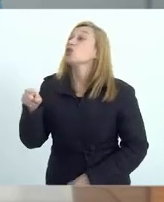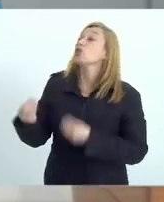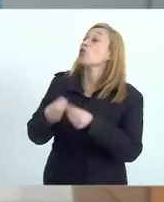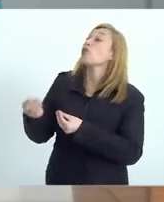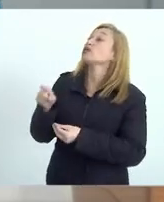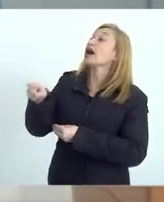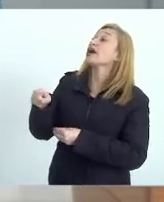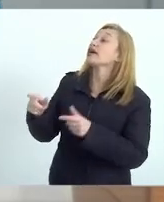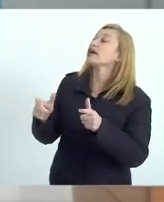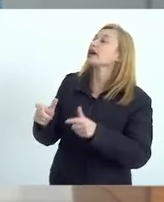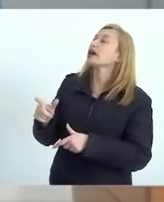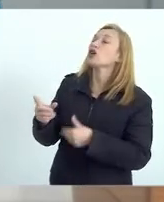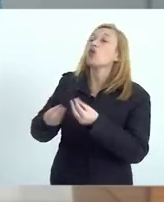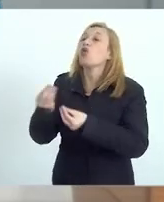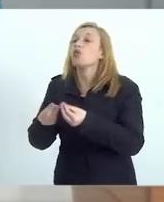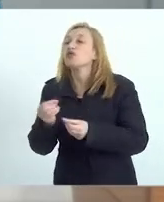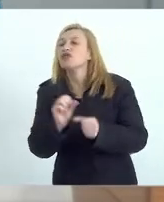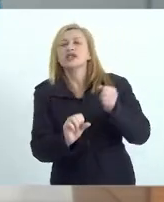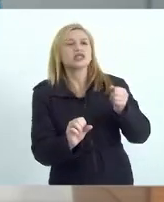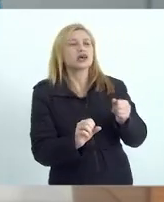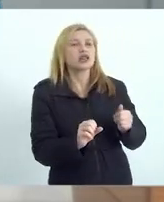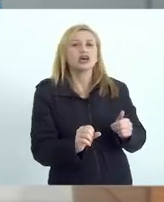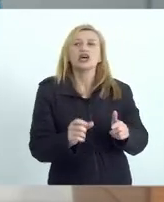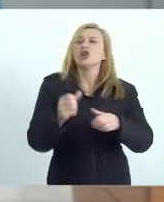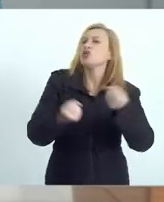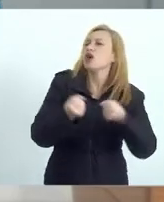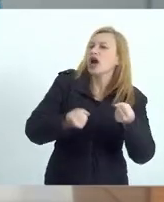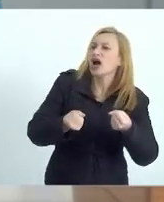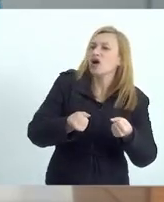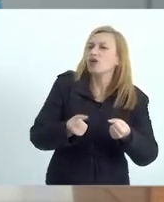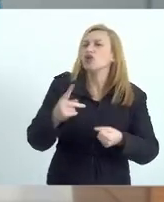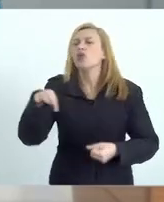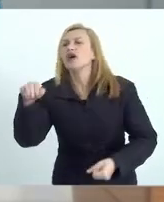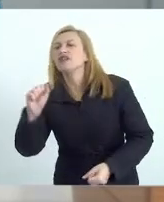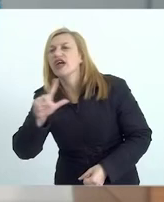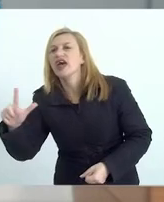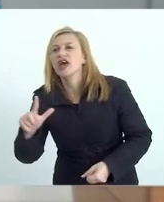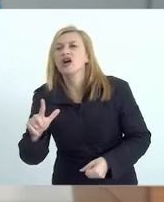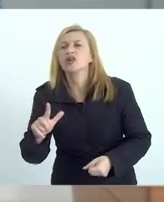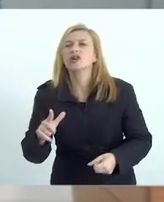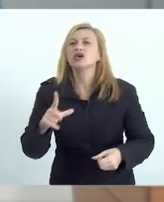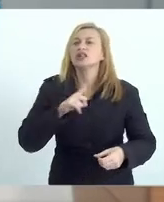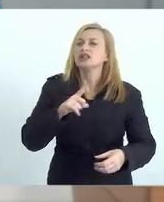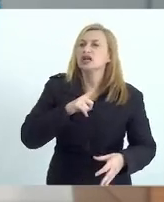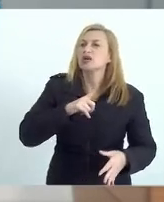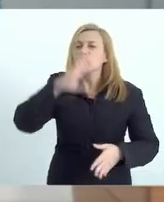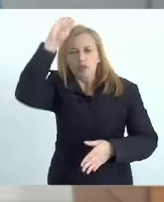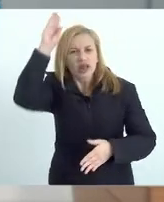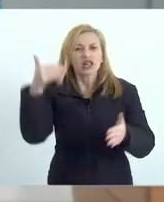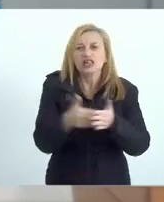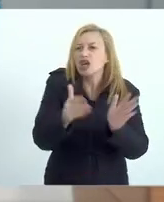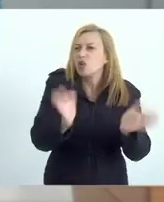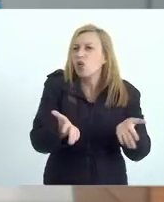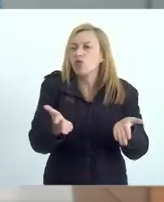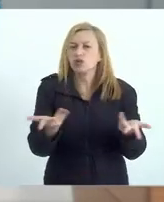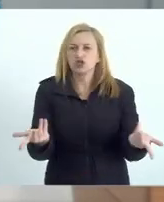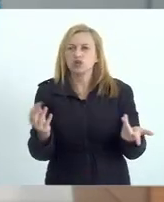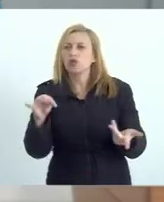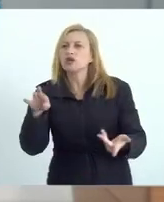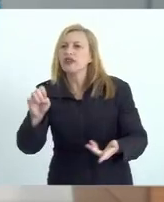situação desse efetivo aqui como é que nós vamos fazer essas viaturas esses quartéis tem bombeiros até hoje aquartelados em